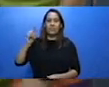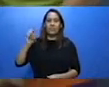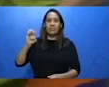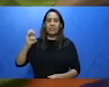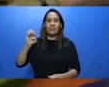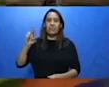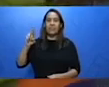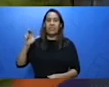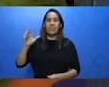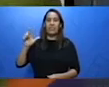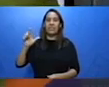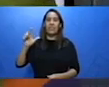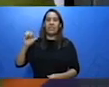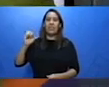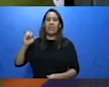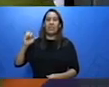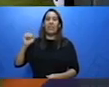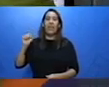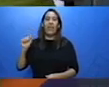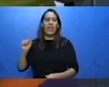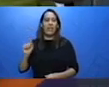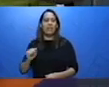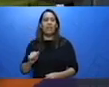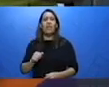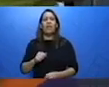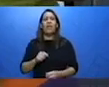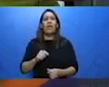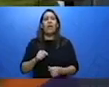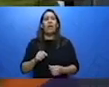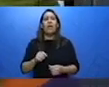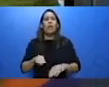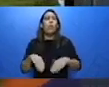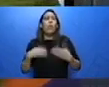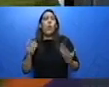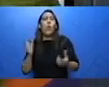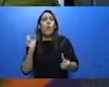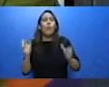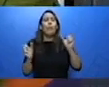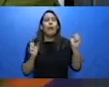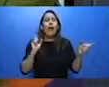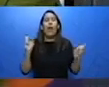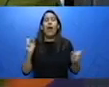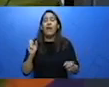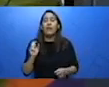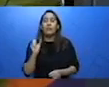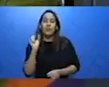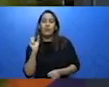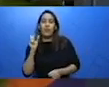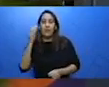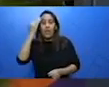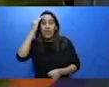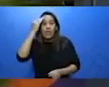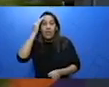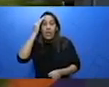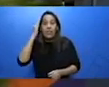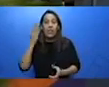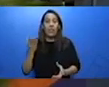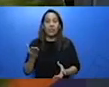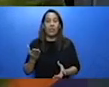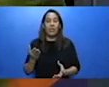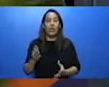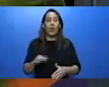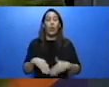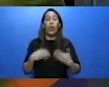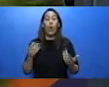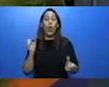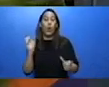Entender. Qual outra palavra que a gente poderia colocar aqui que desse esse mesmo sentido? Entender.